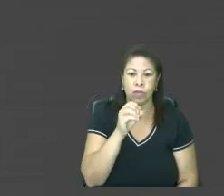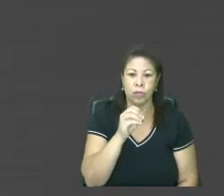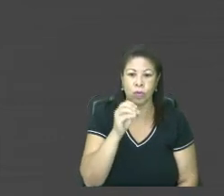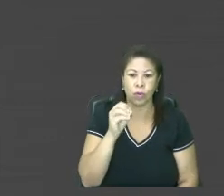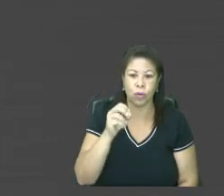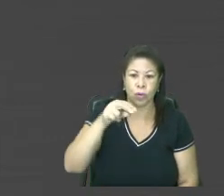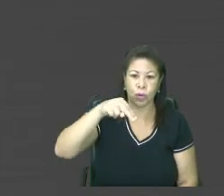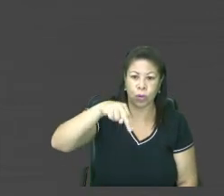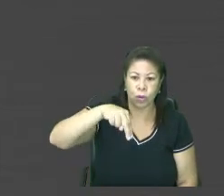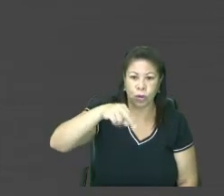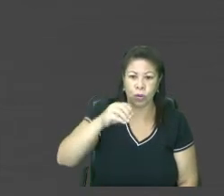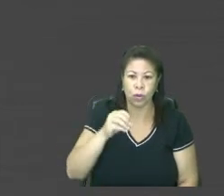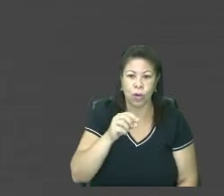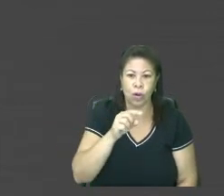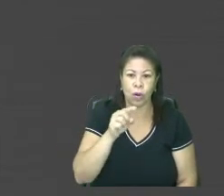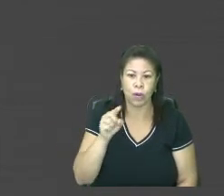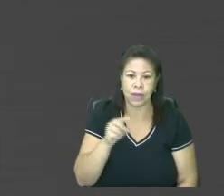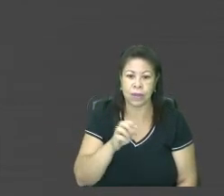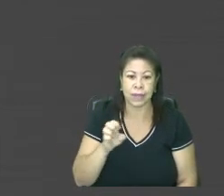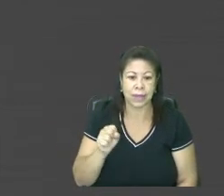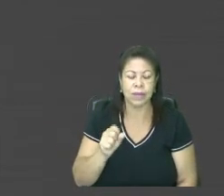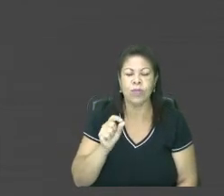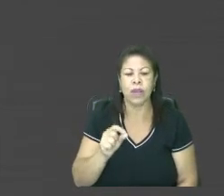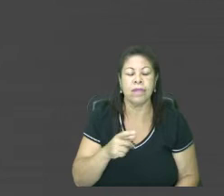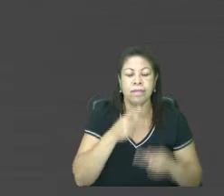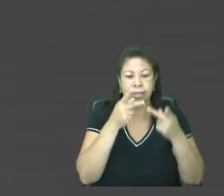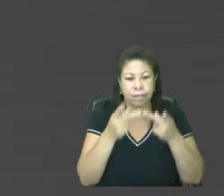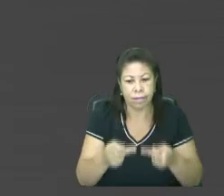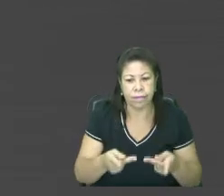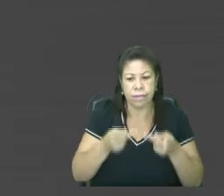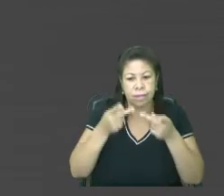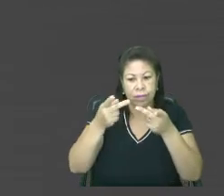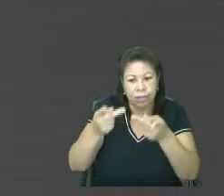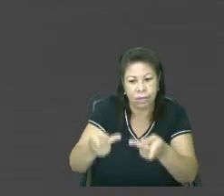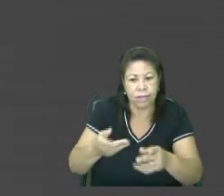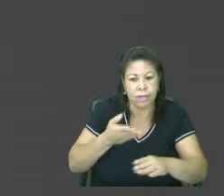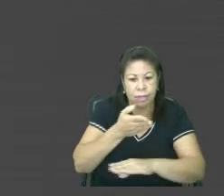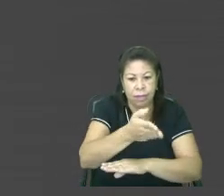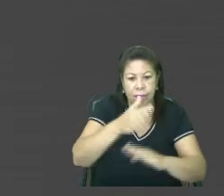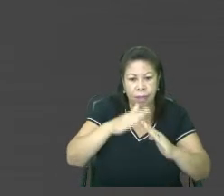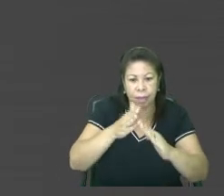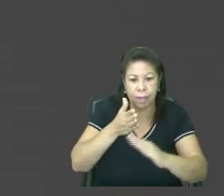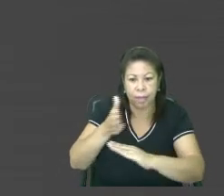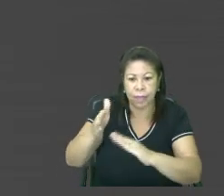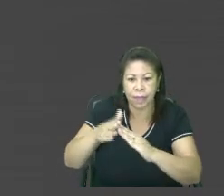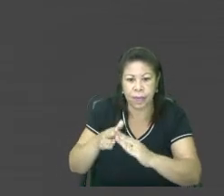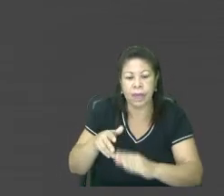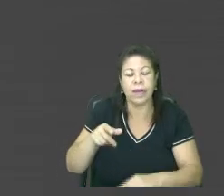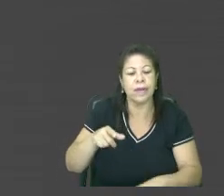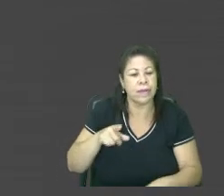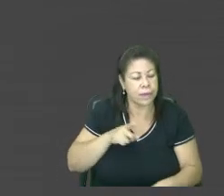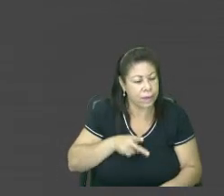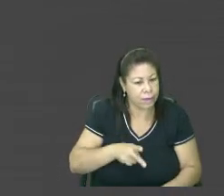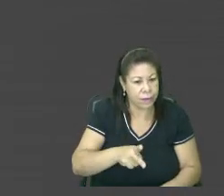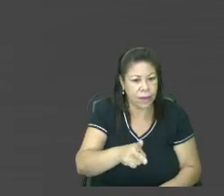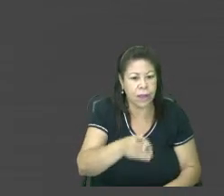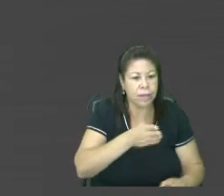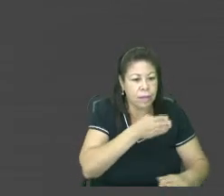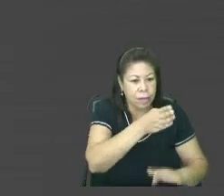de visitas para controle das arboviroses, né? As rotinas de casa a casa, né? Um pouco